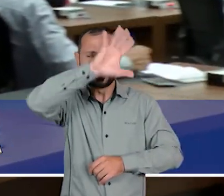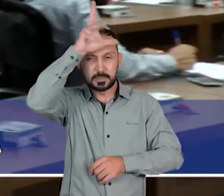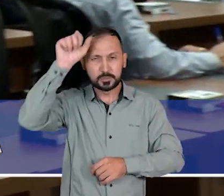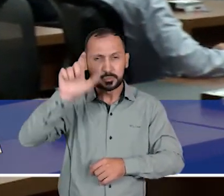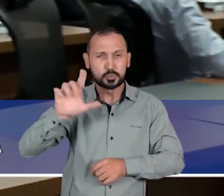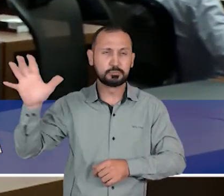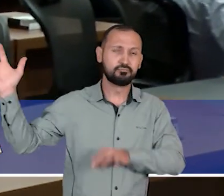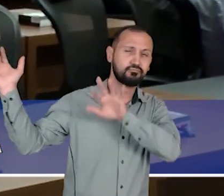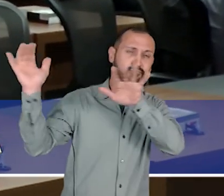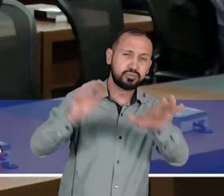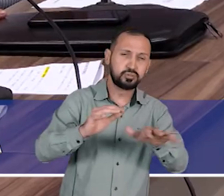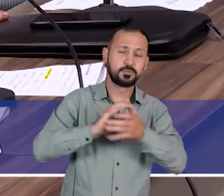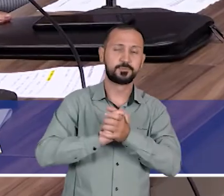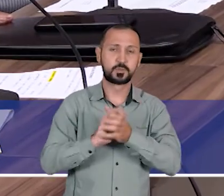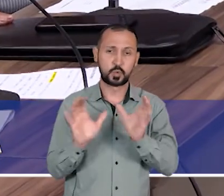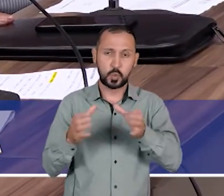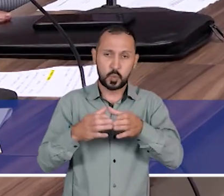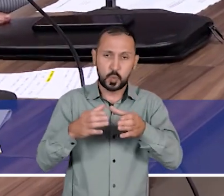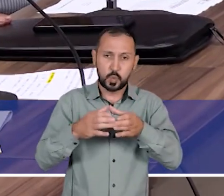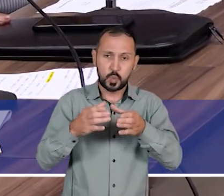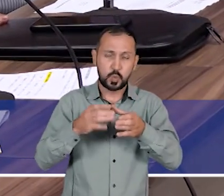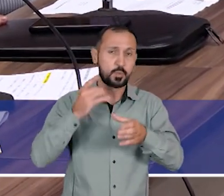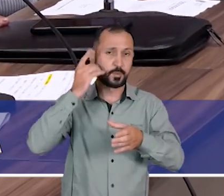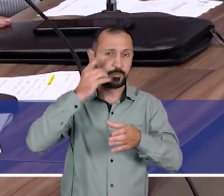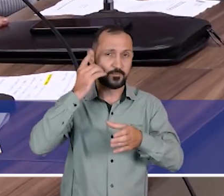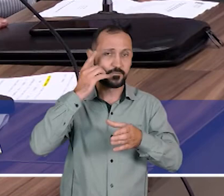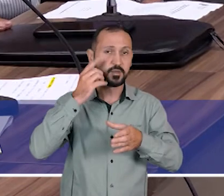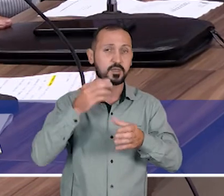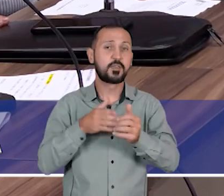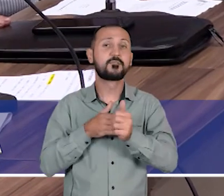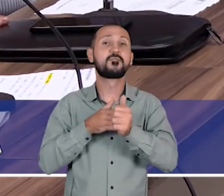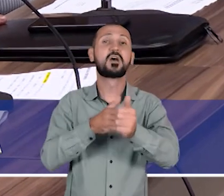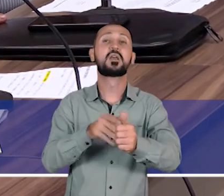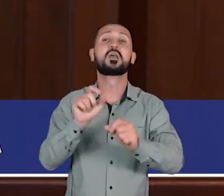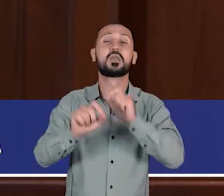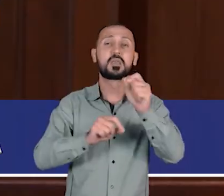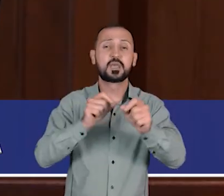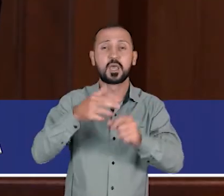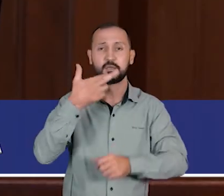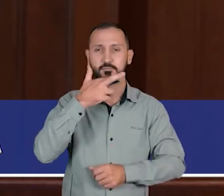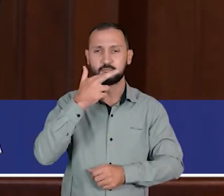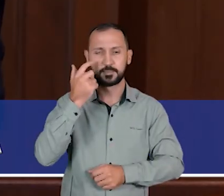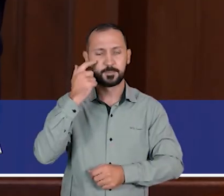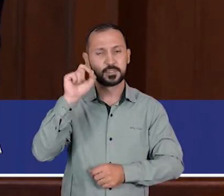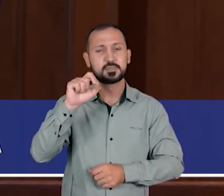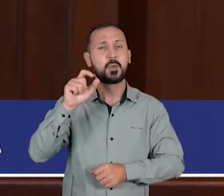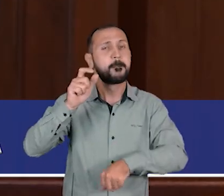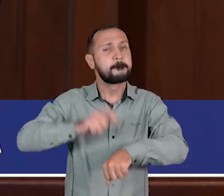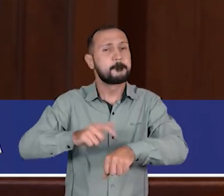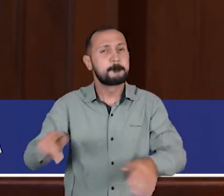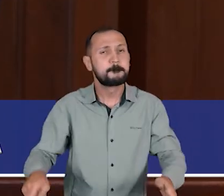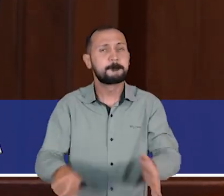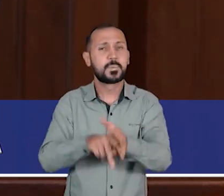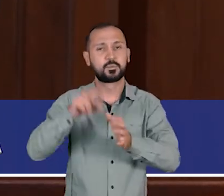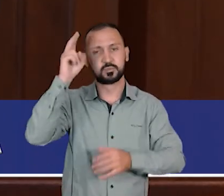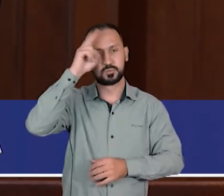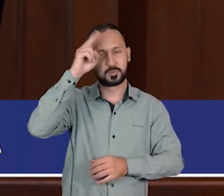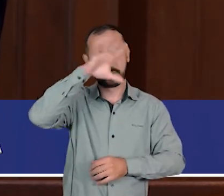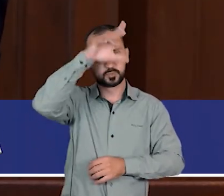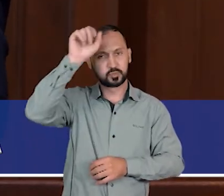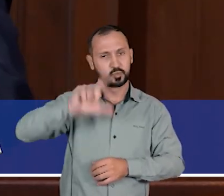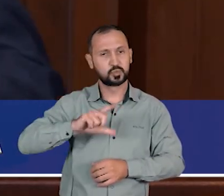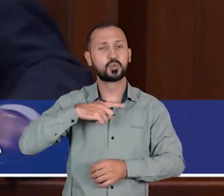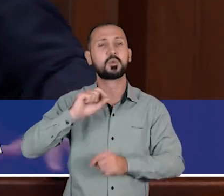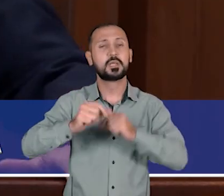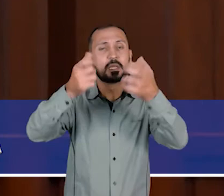estado. A frente será coordenada pelo deputado Renato Câmara, que considera sua instauração um momento histórico para